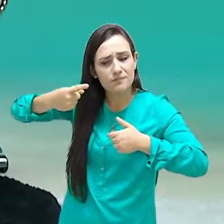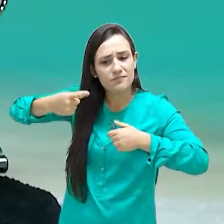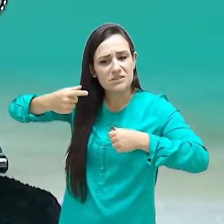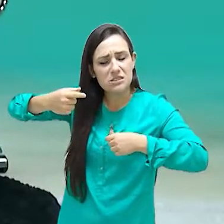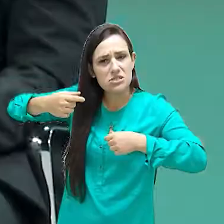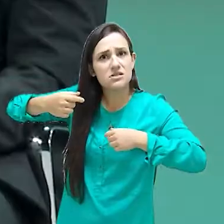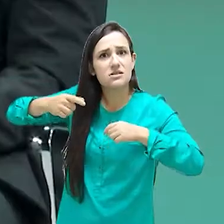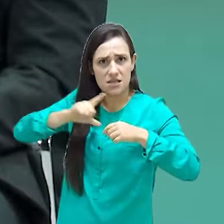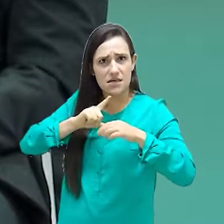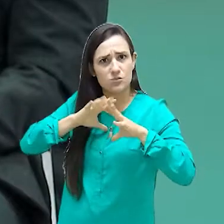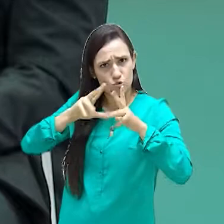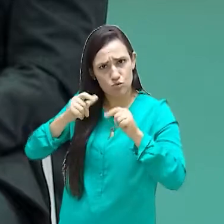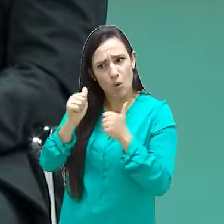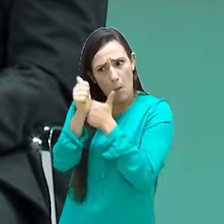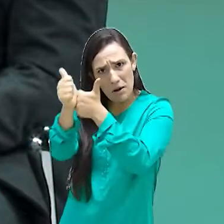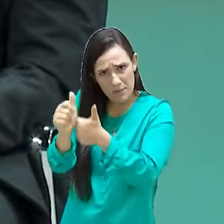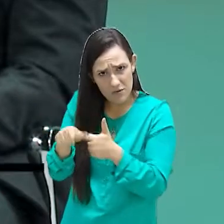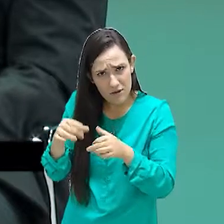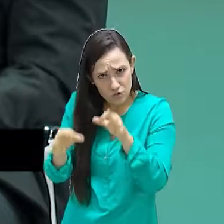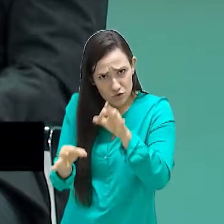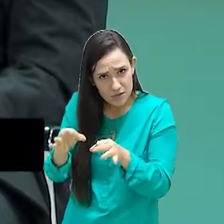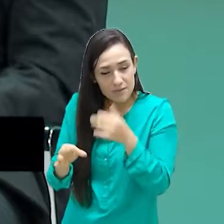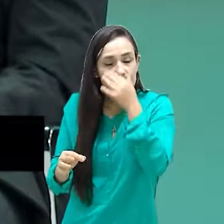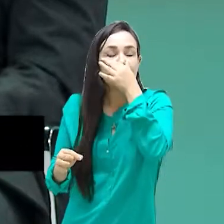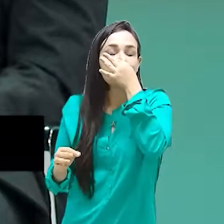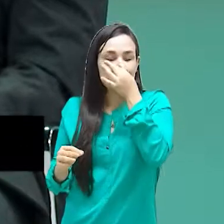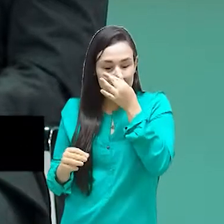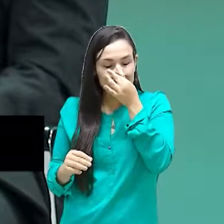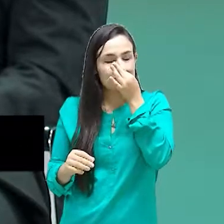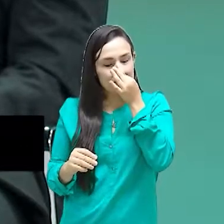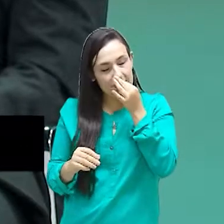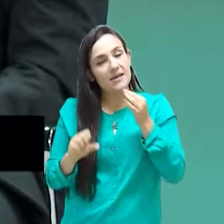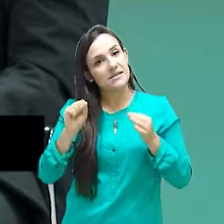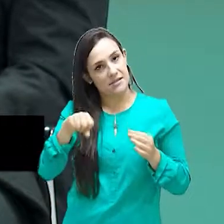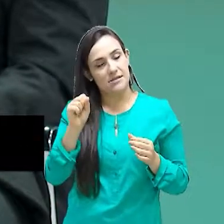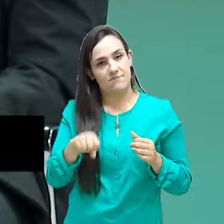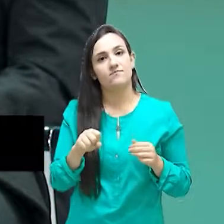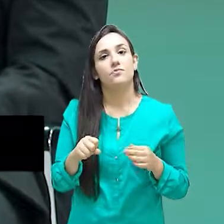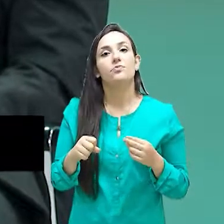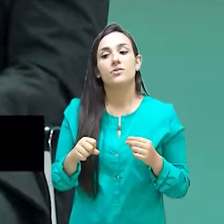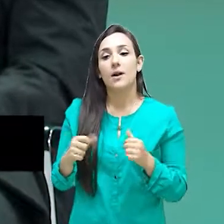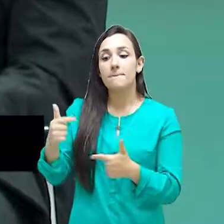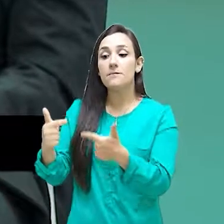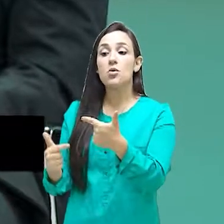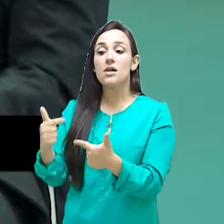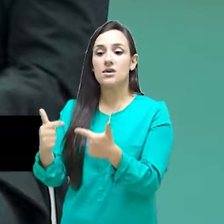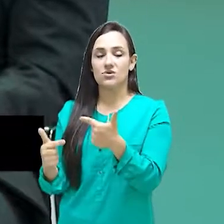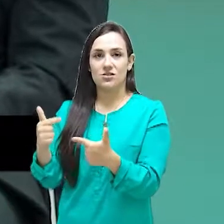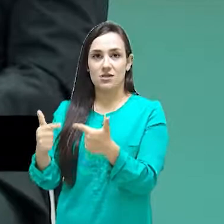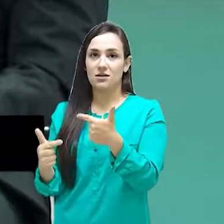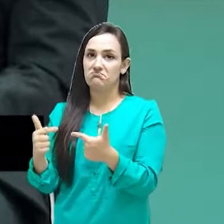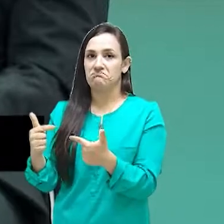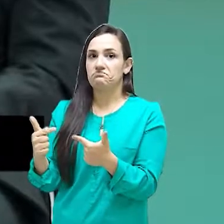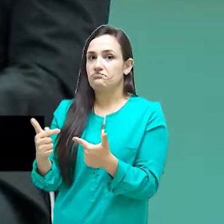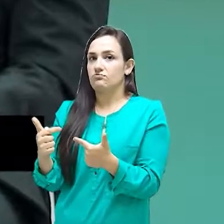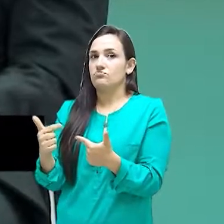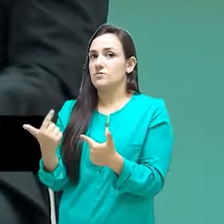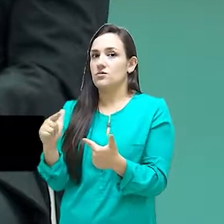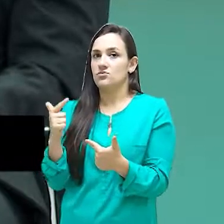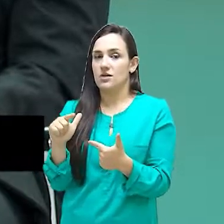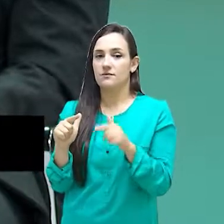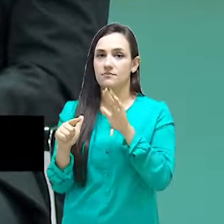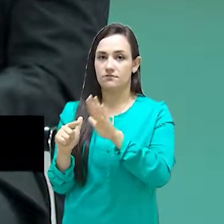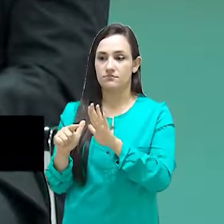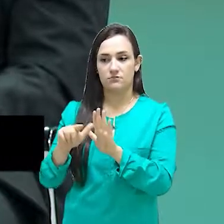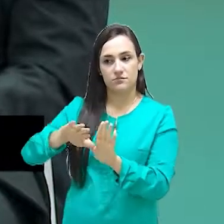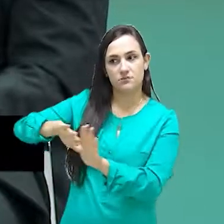se encaixa. Exatamente, exatamente. A parte política não passa diretamente por nós. Os